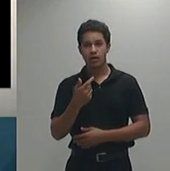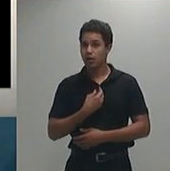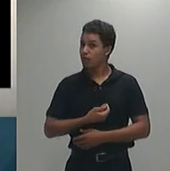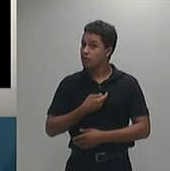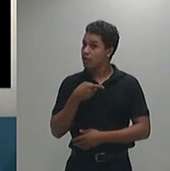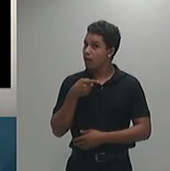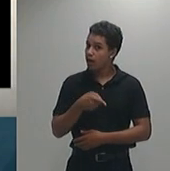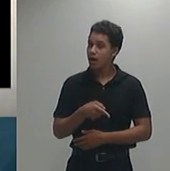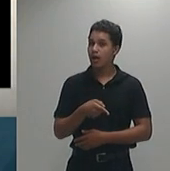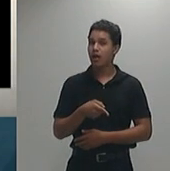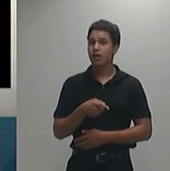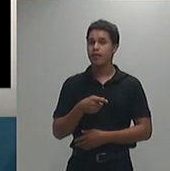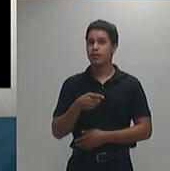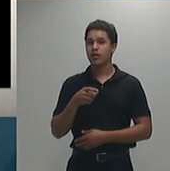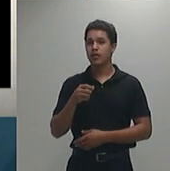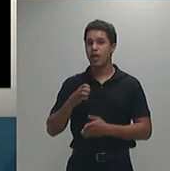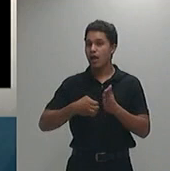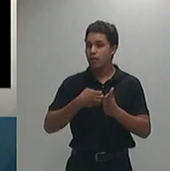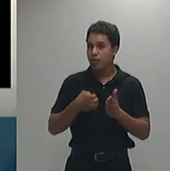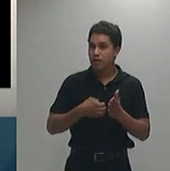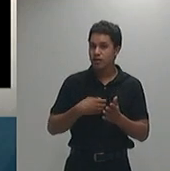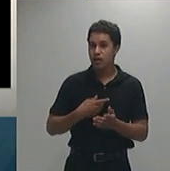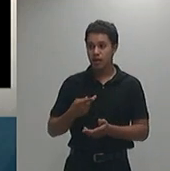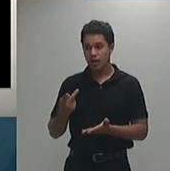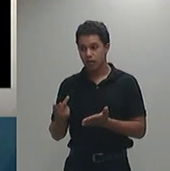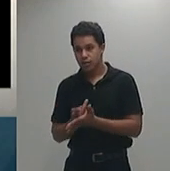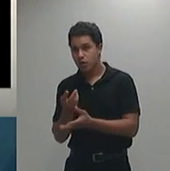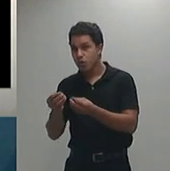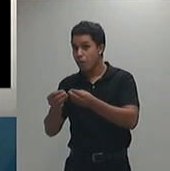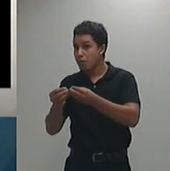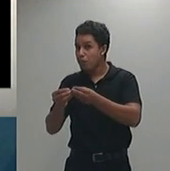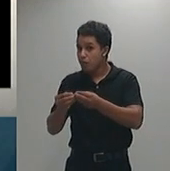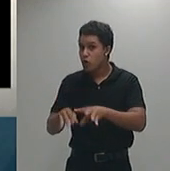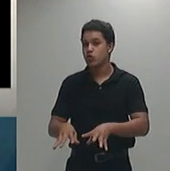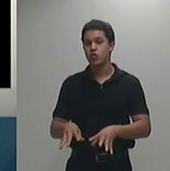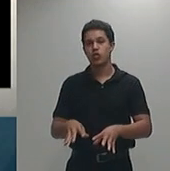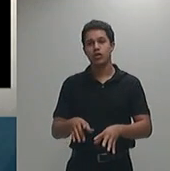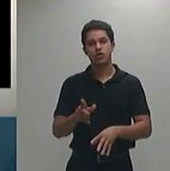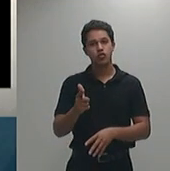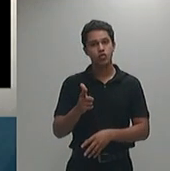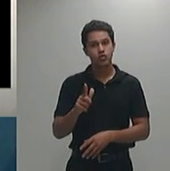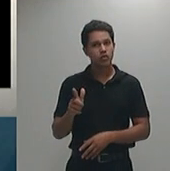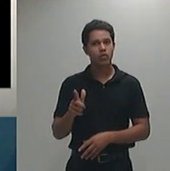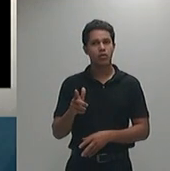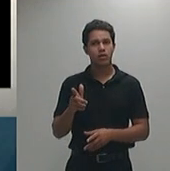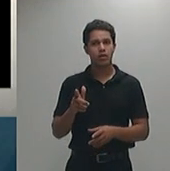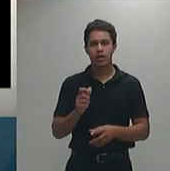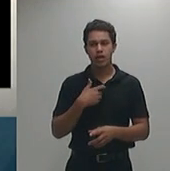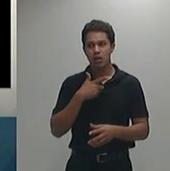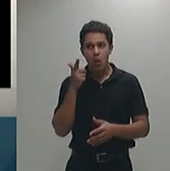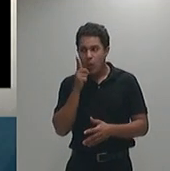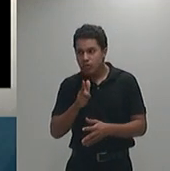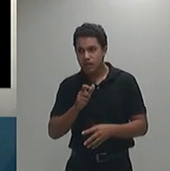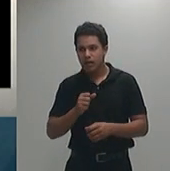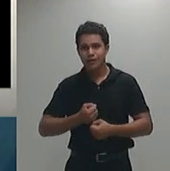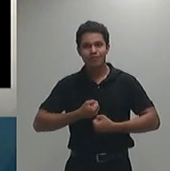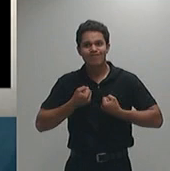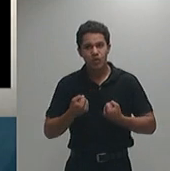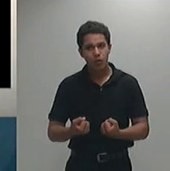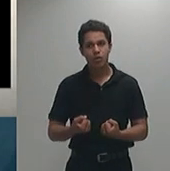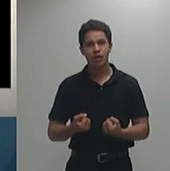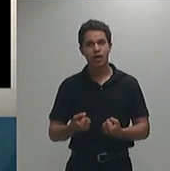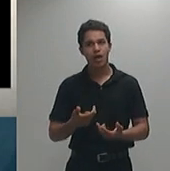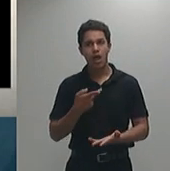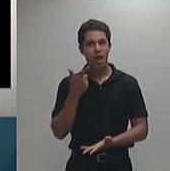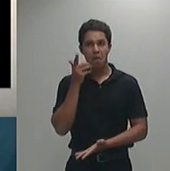operadoras e tá causando prejuízo injusto insuportável melhor operar em outro país porque ao que eu vejo do